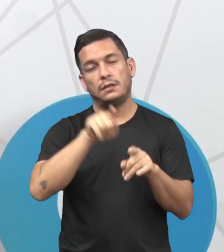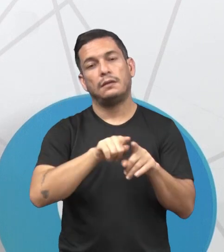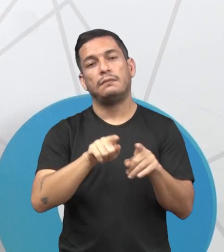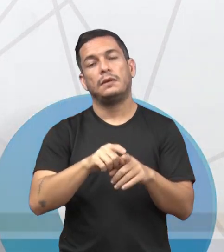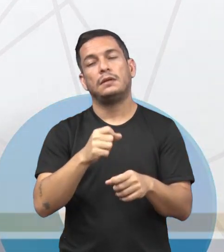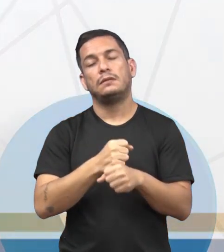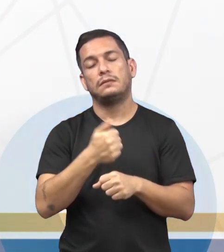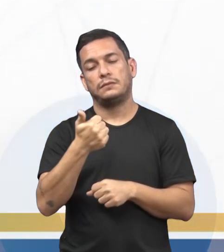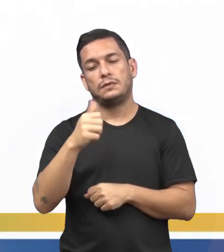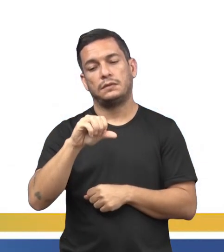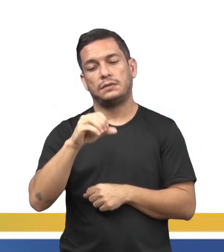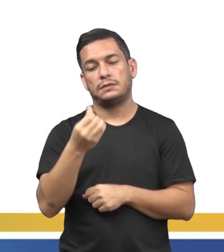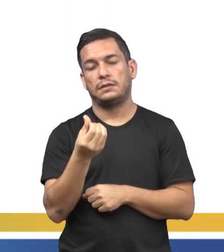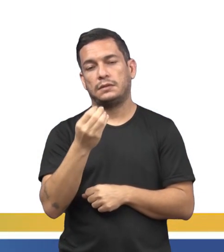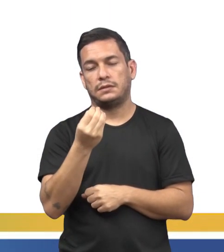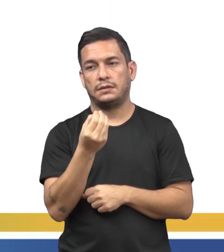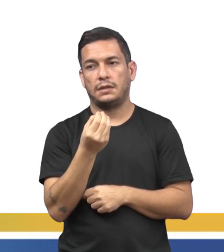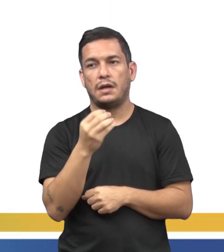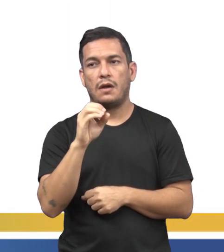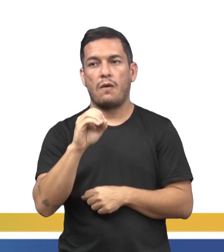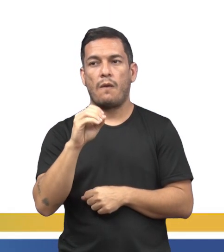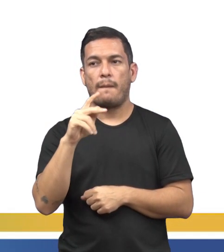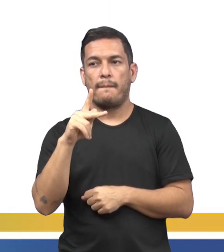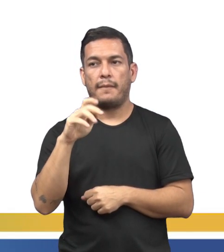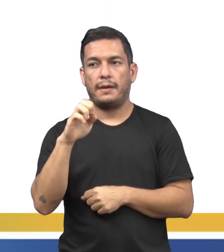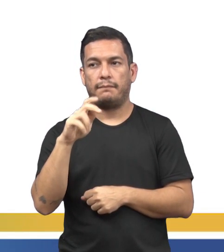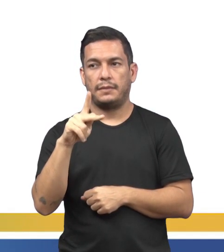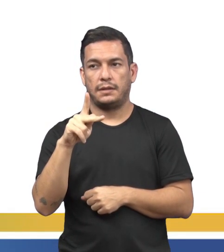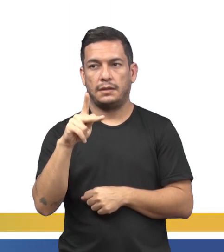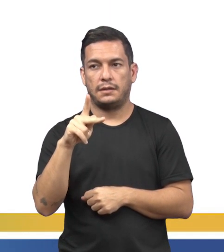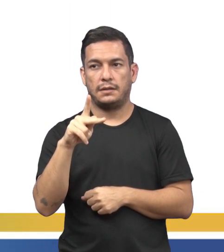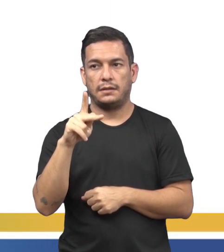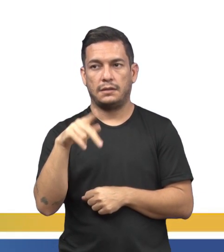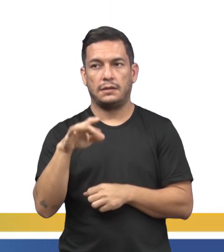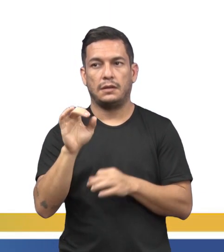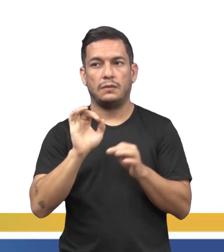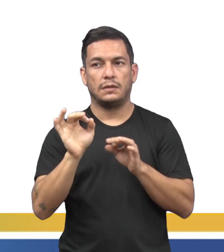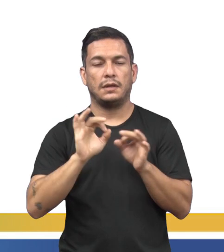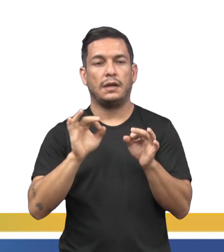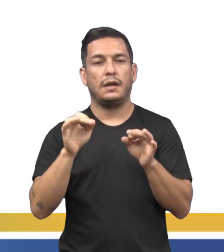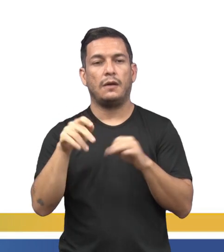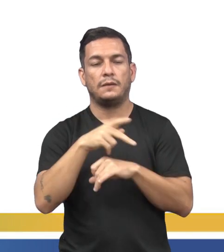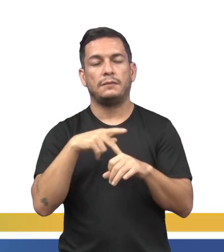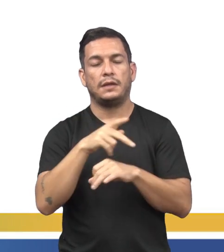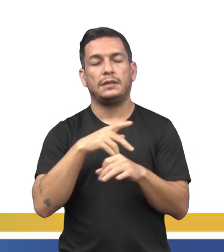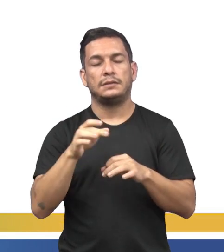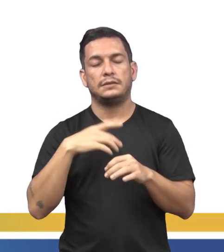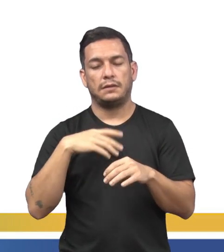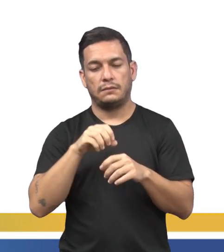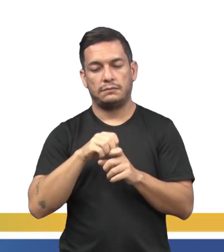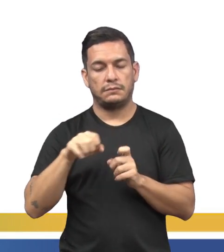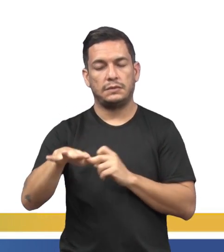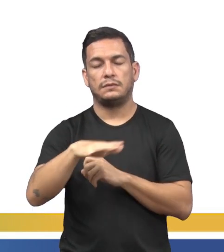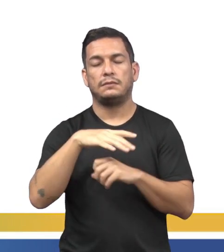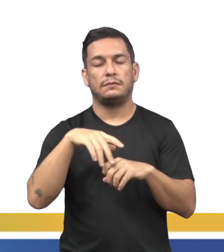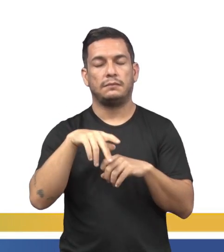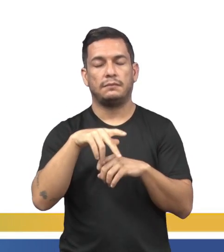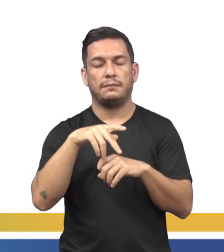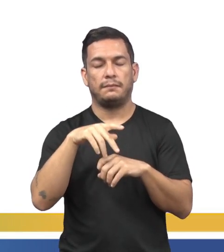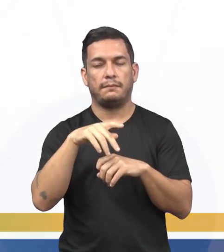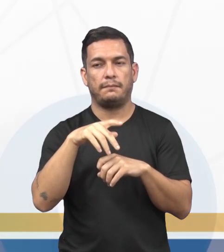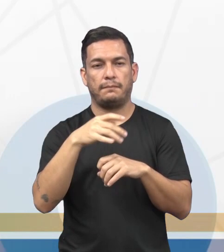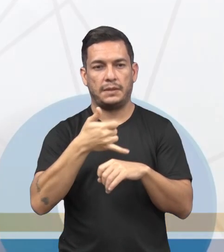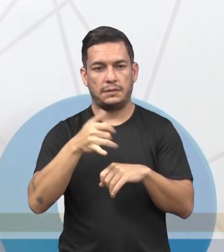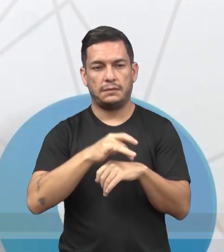em 1960 a OPEP, que é a Organização dos Países Exportadores de Petróleo, em que os países que tinham essa matéria-prima em abundância